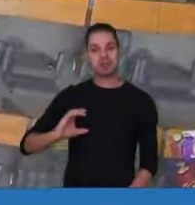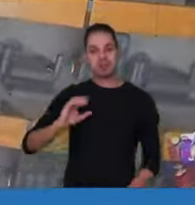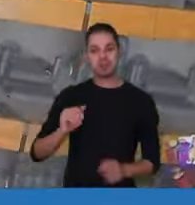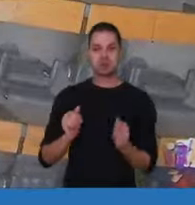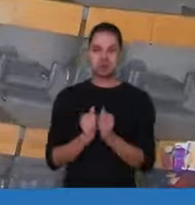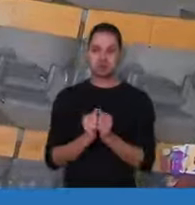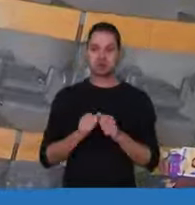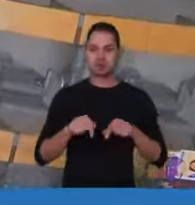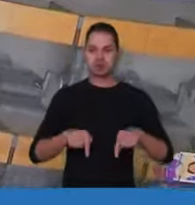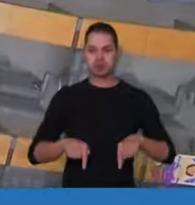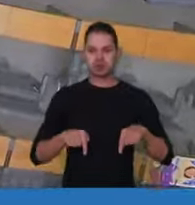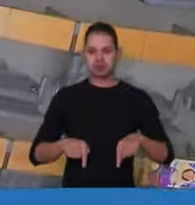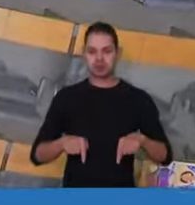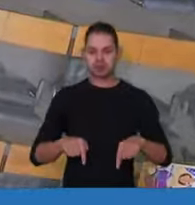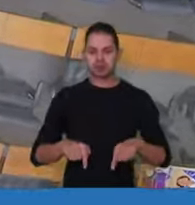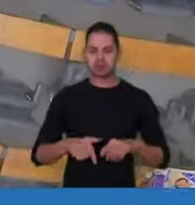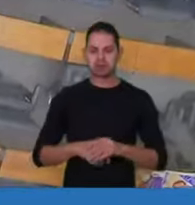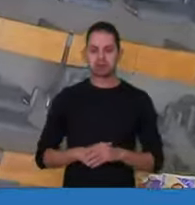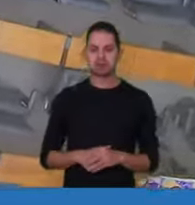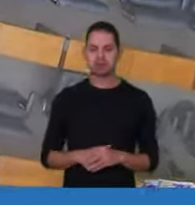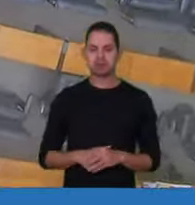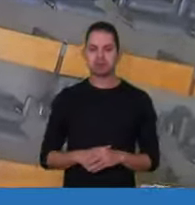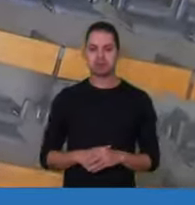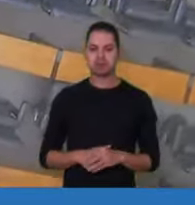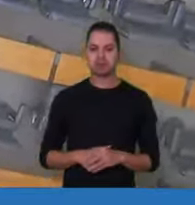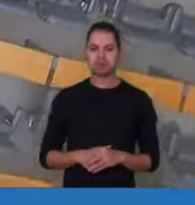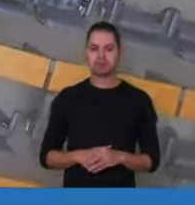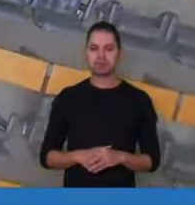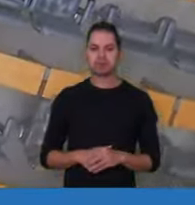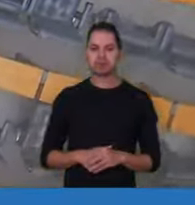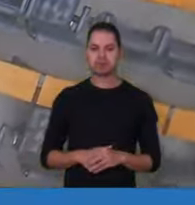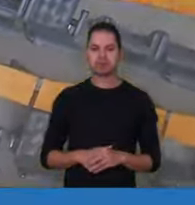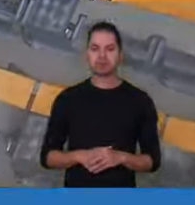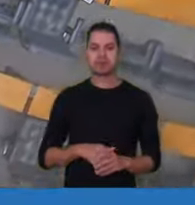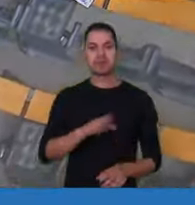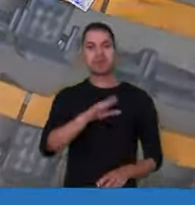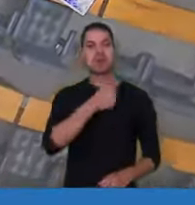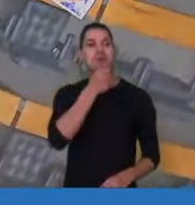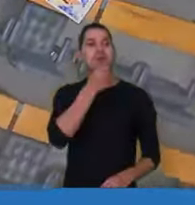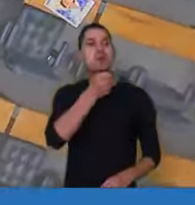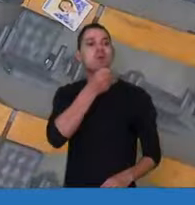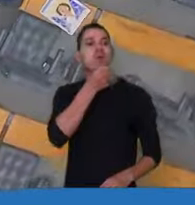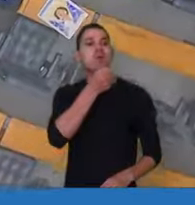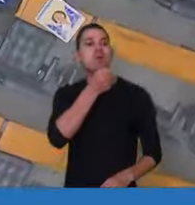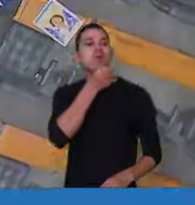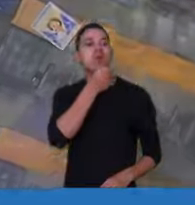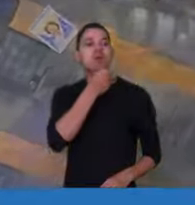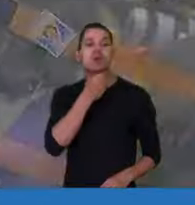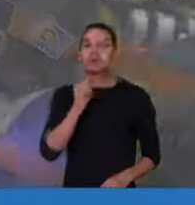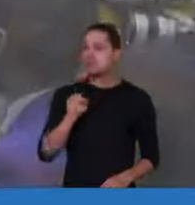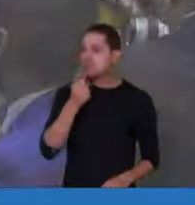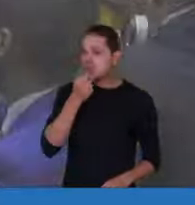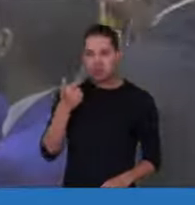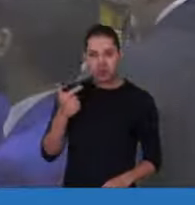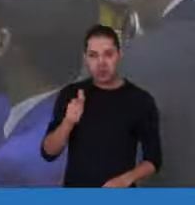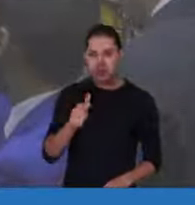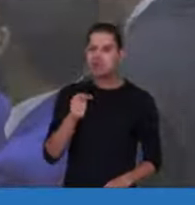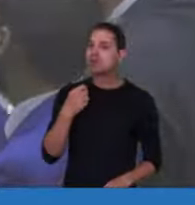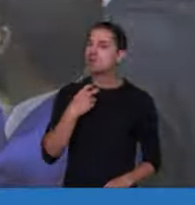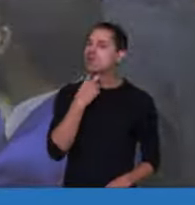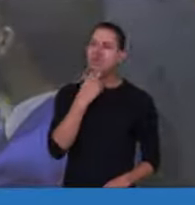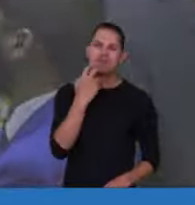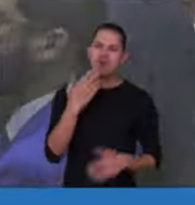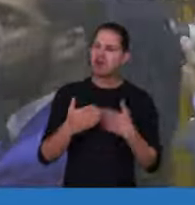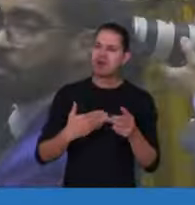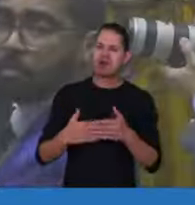misturada. Se puder usar o microfone. E não conseguir microfone, a gente vai no gogó. Primeiramente,